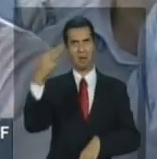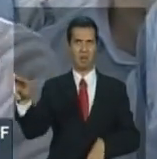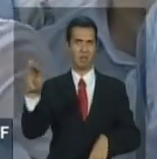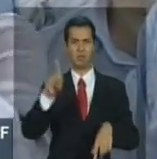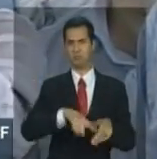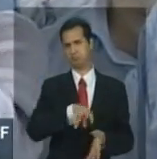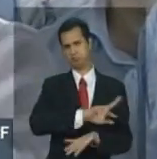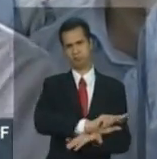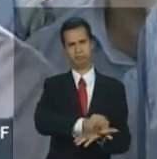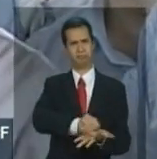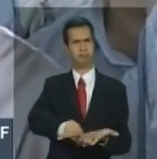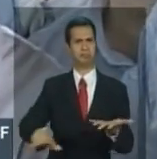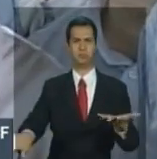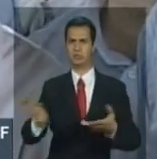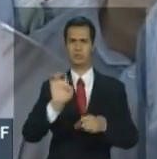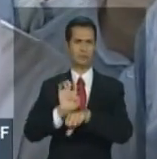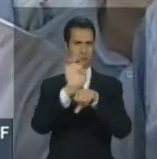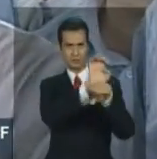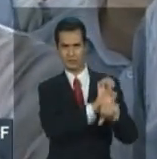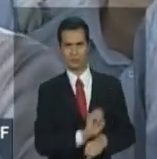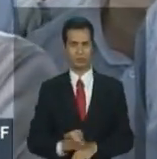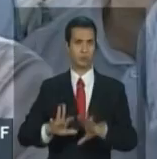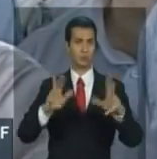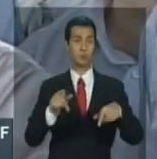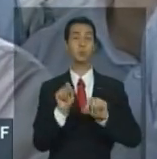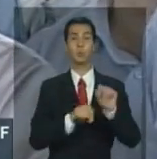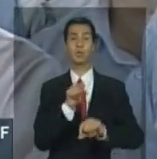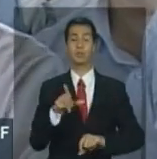por todo o trecho que essa rodovia passa. Tem